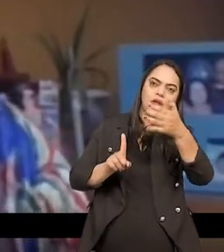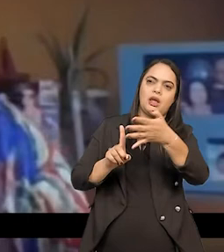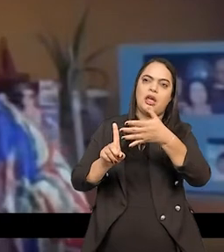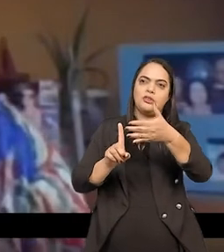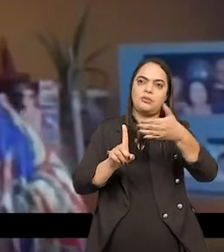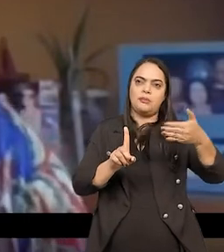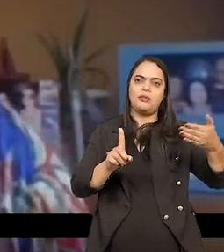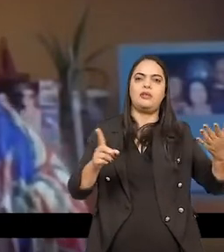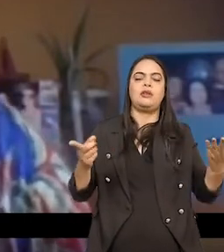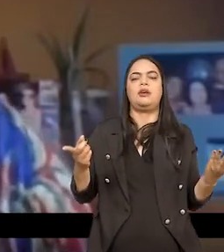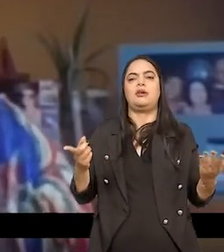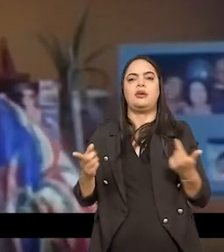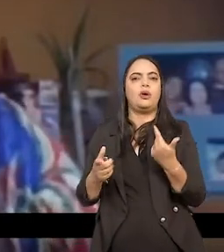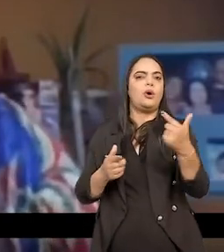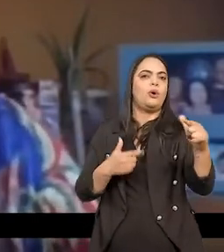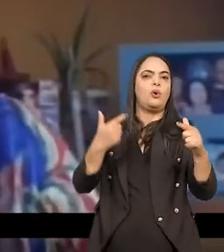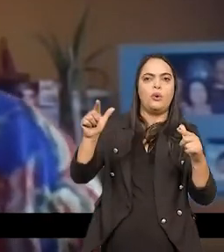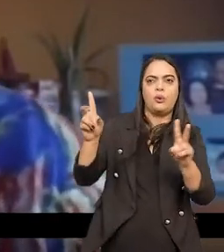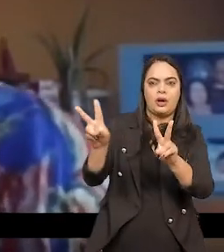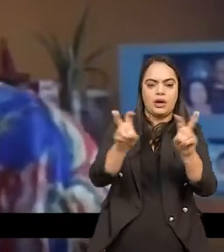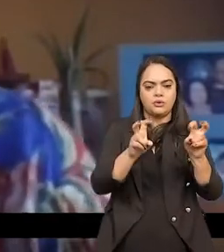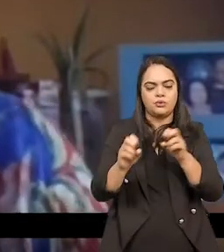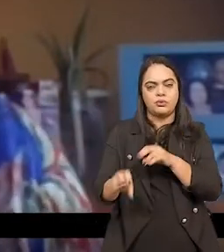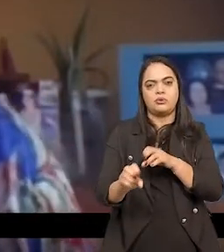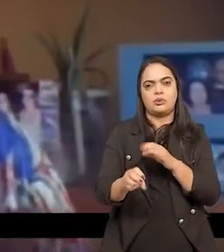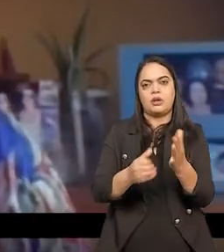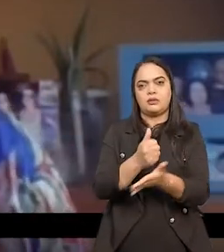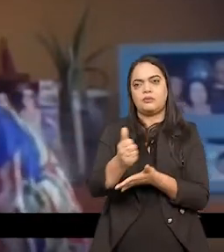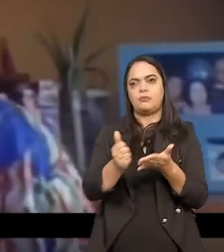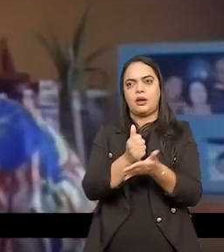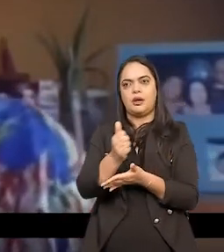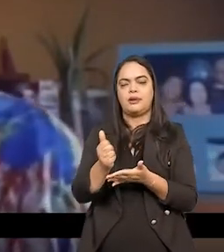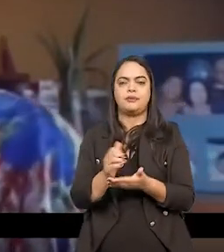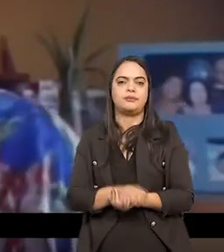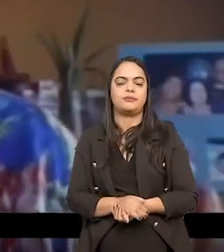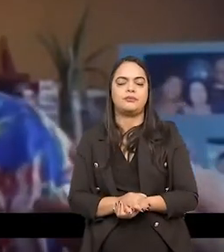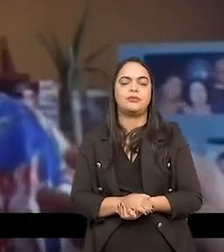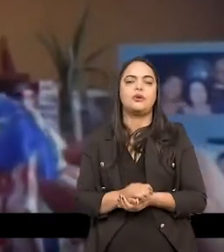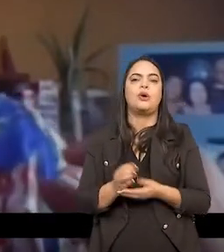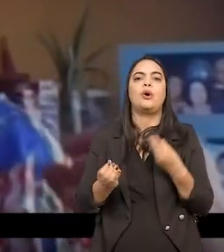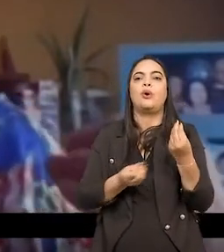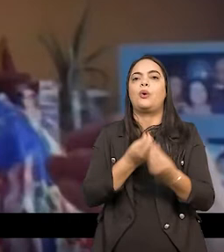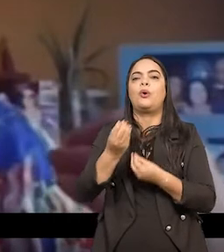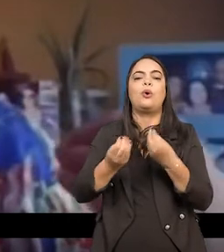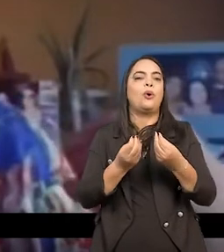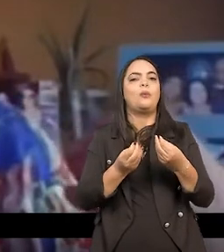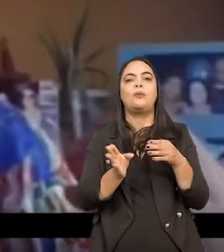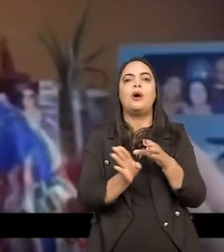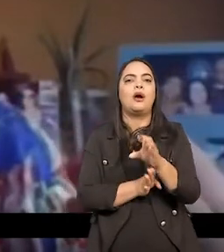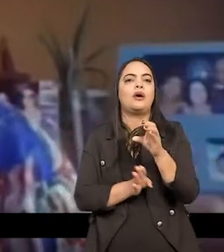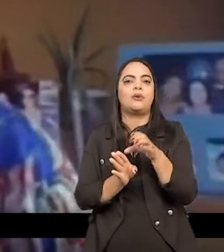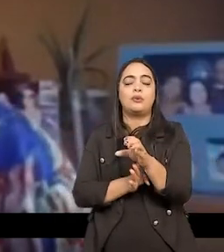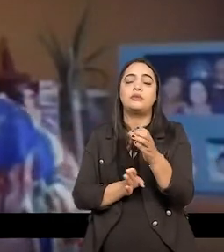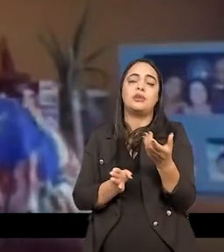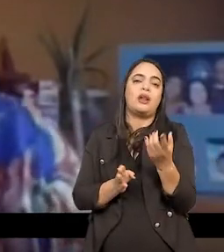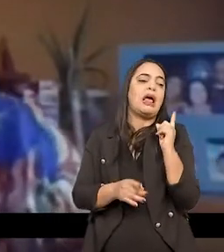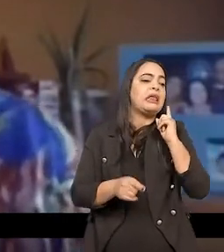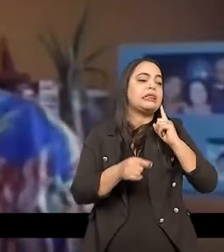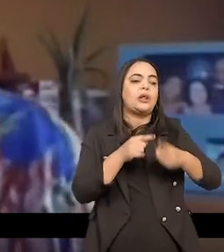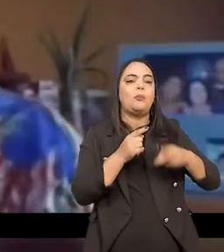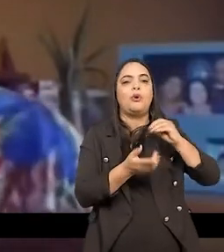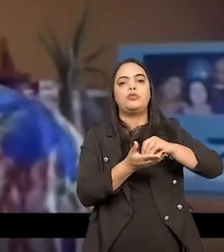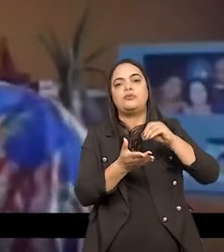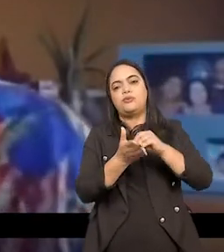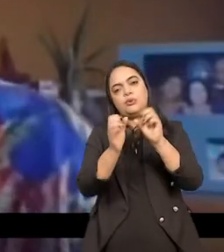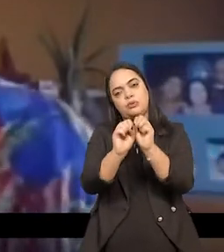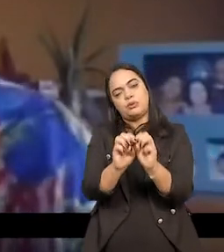LGBTQI+, entre outras tantas, na educação básica? O que que nos aconselharia a que, assim, não pode faltar no